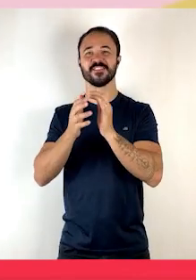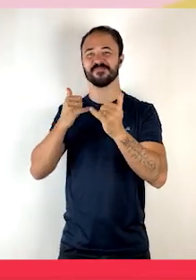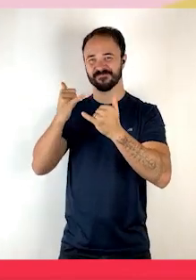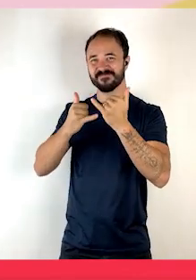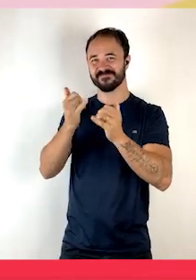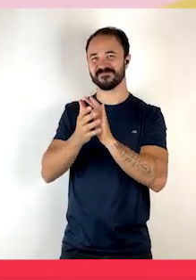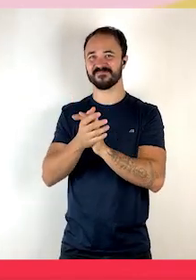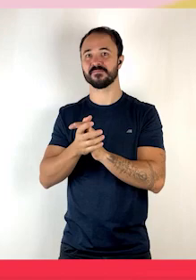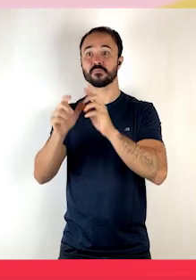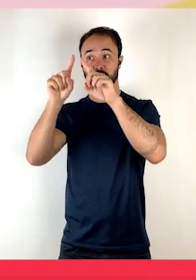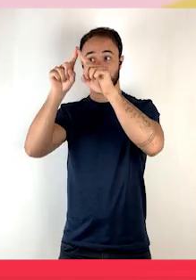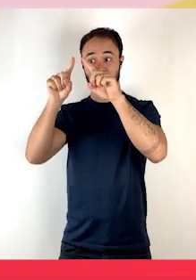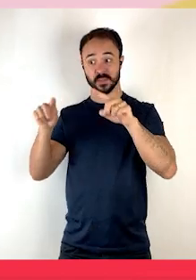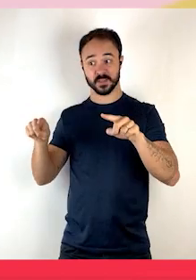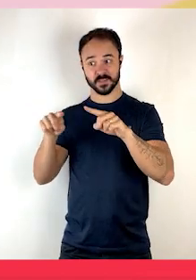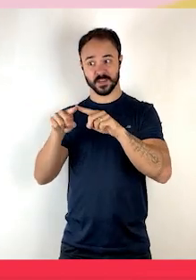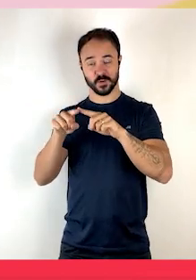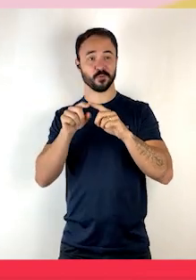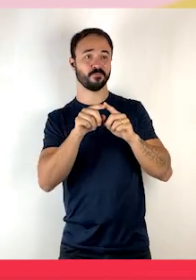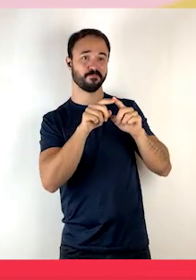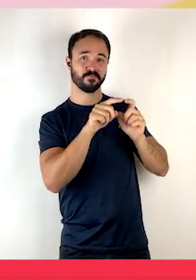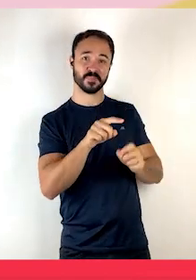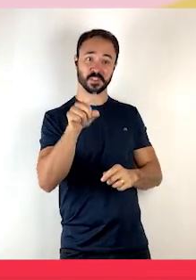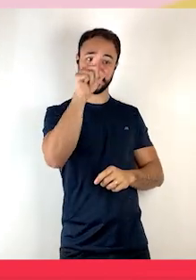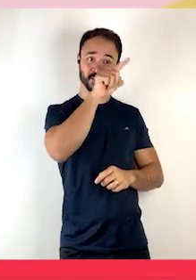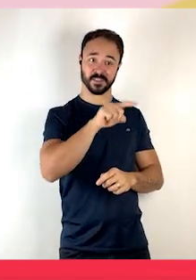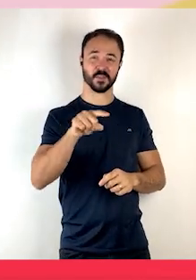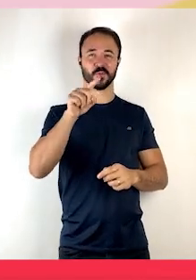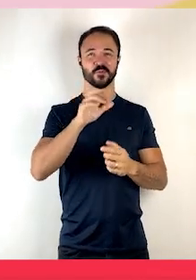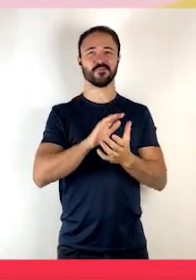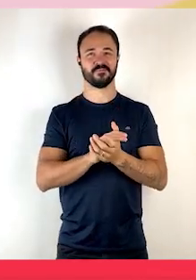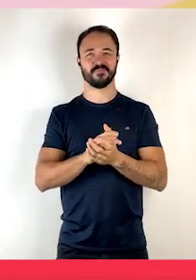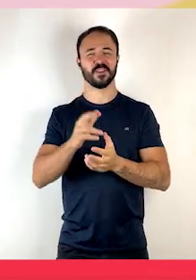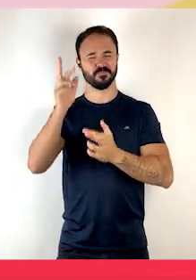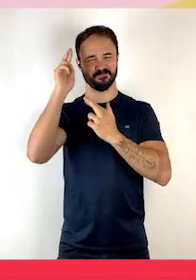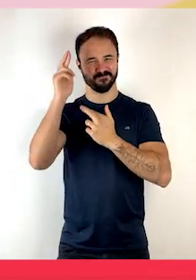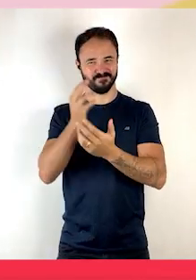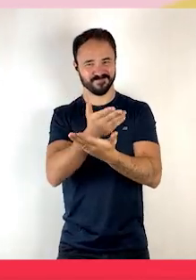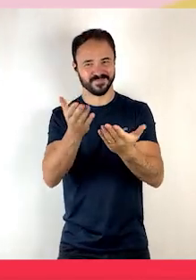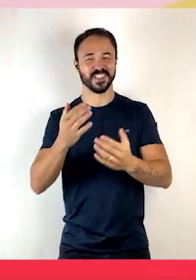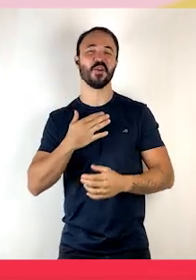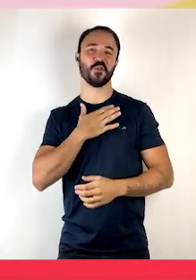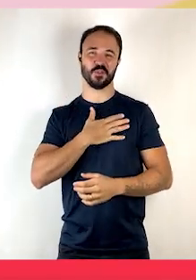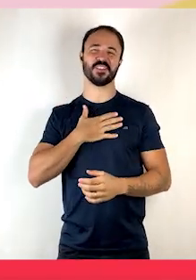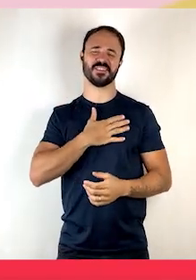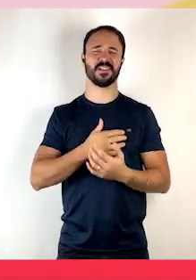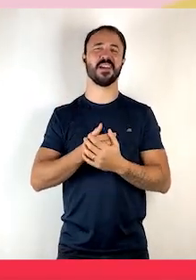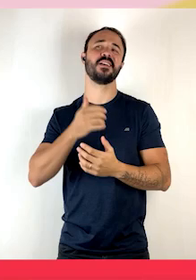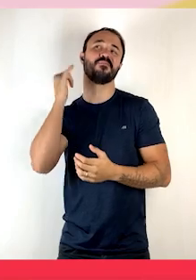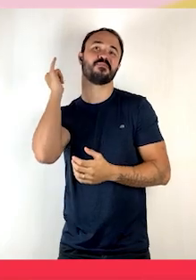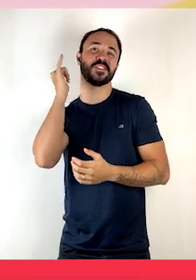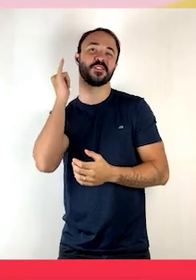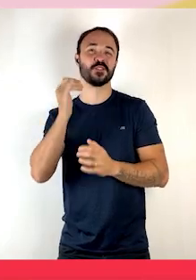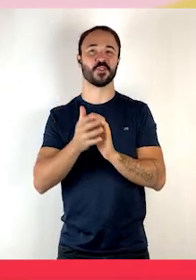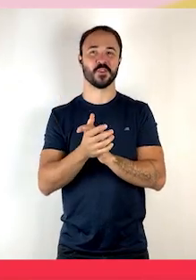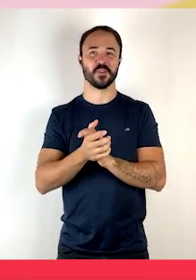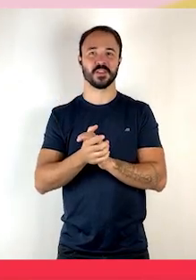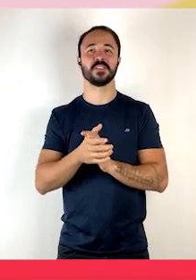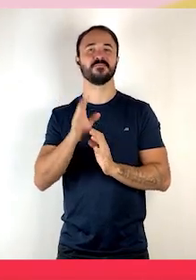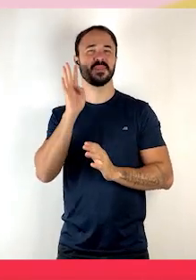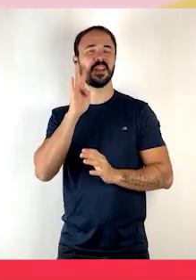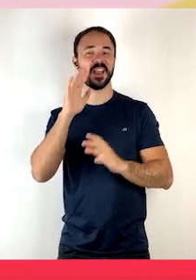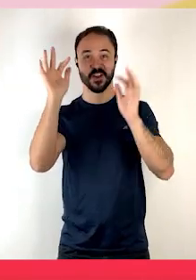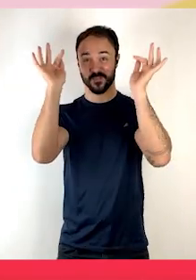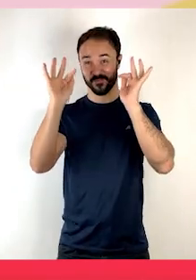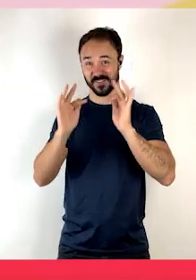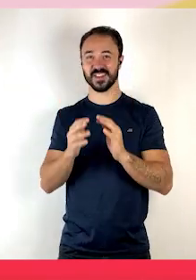elas, certo? Triângulo e círculo. Eu espero que vocês tenham gostado da história e que vocês